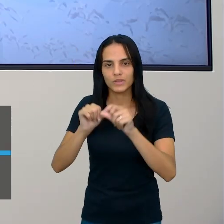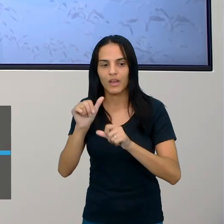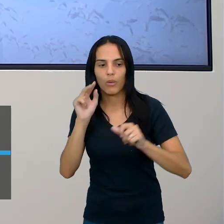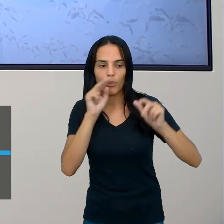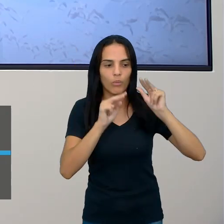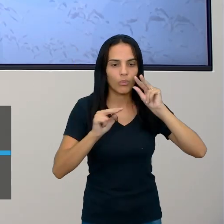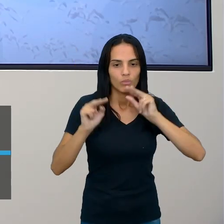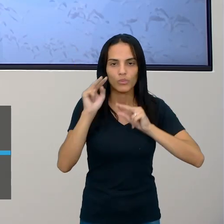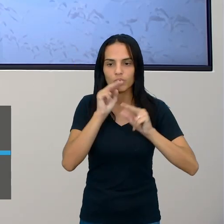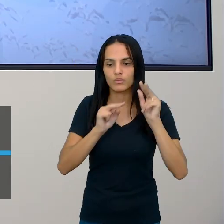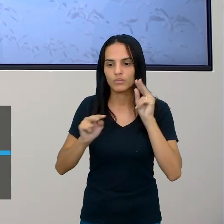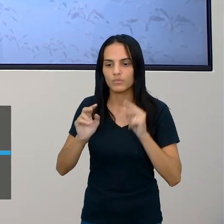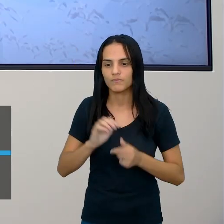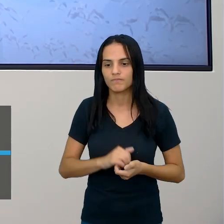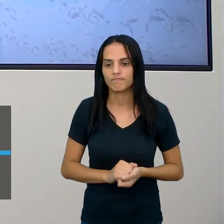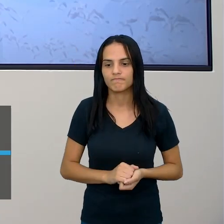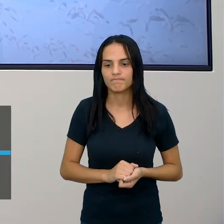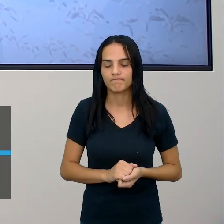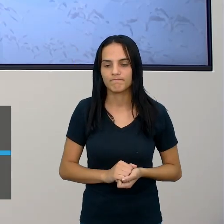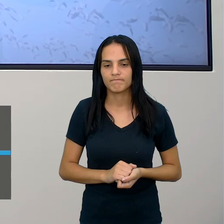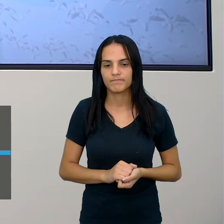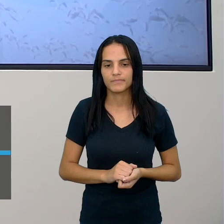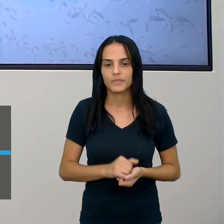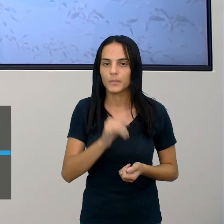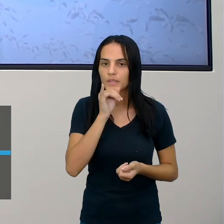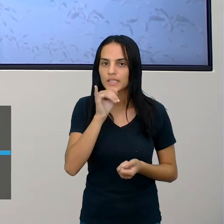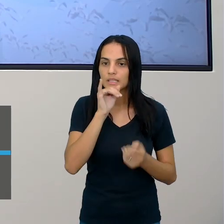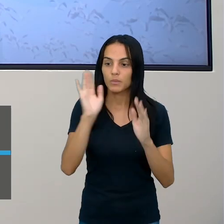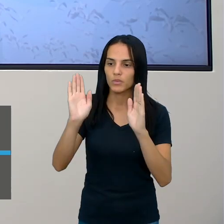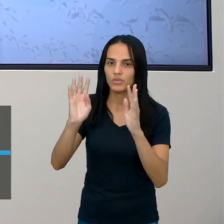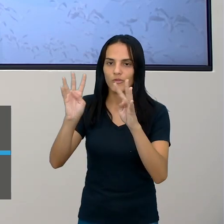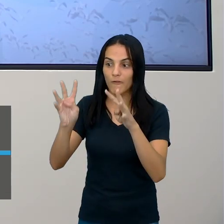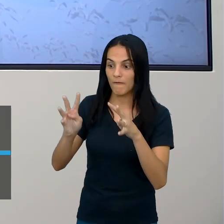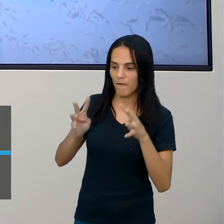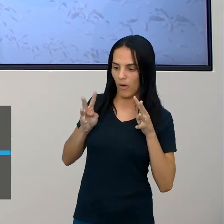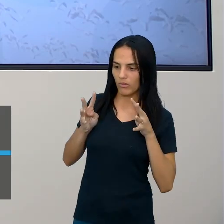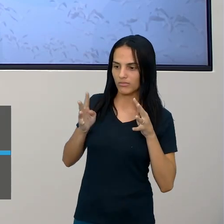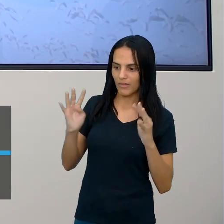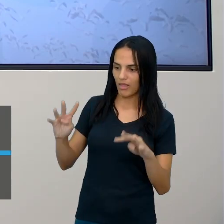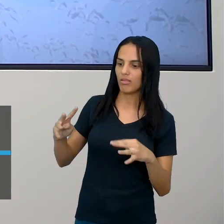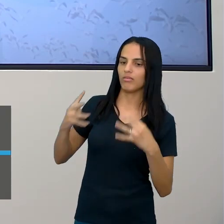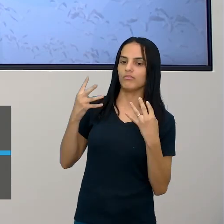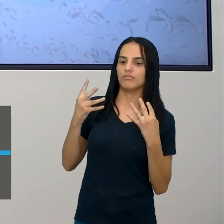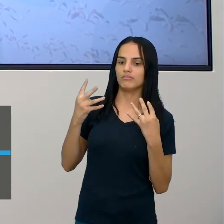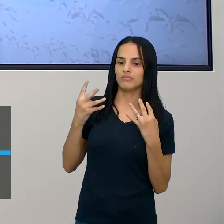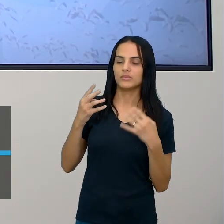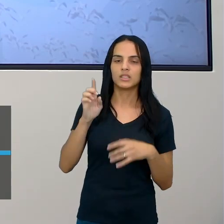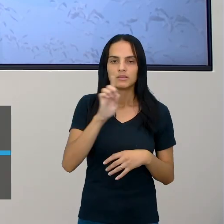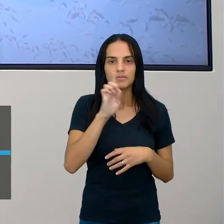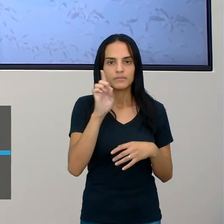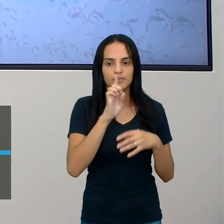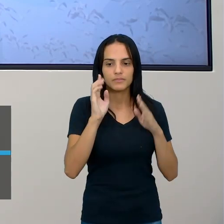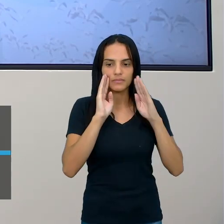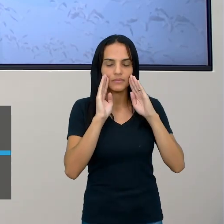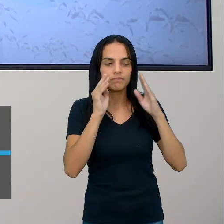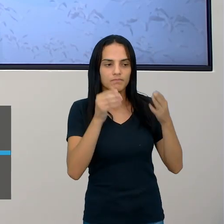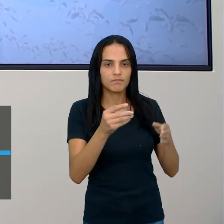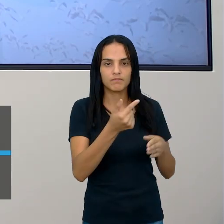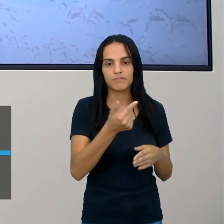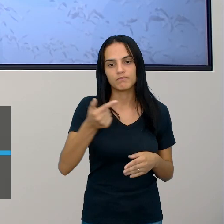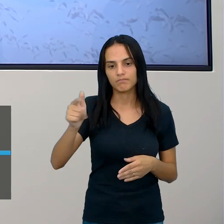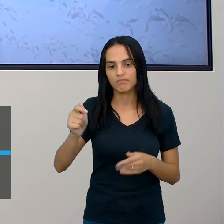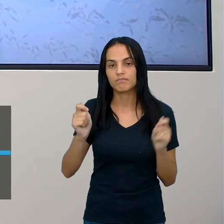olhar sem que o centro seja a gente mesmo, né? Que a gente possa justamente ter